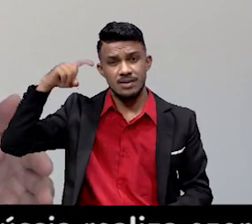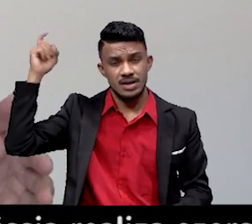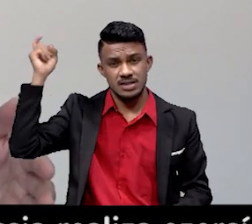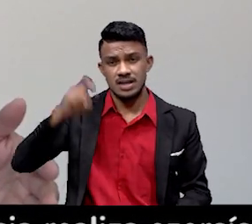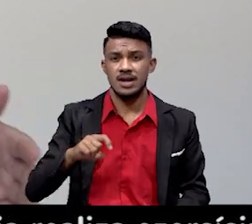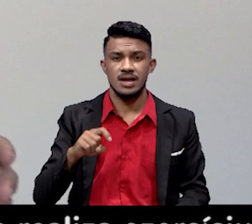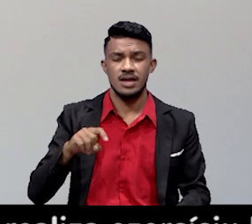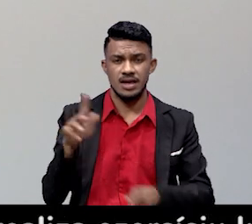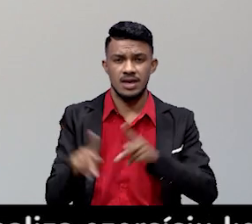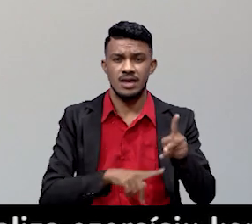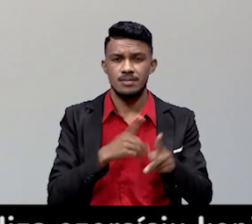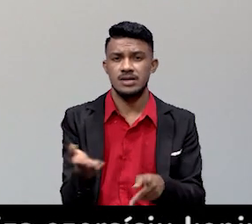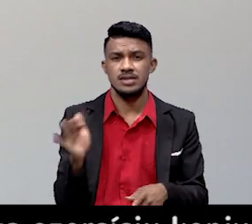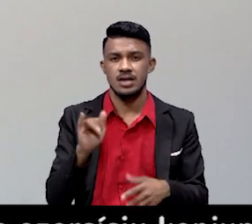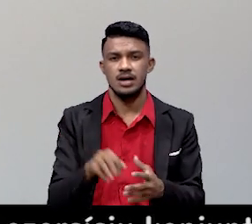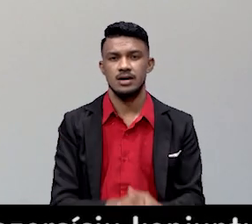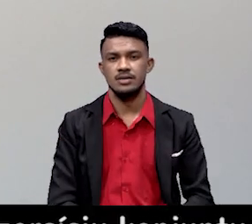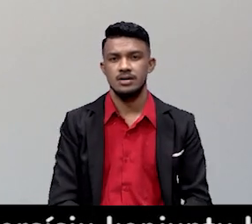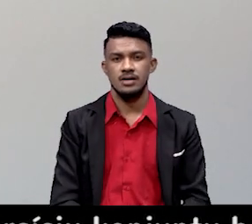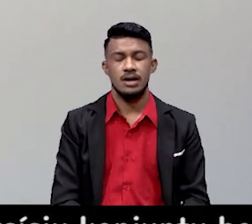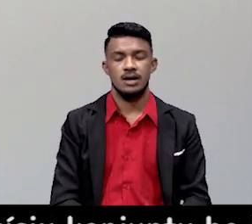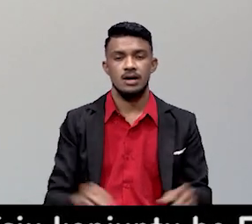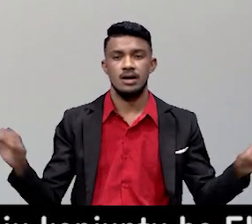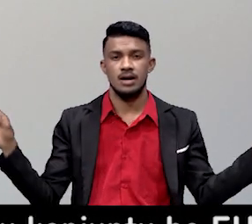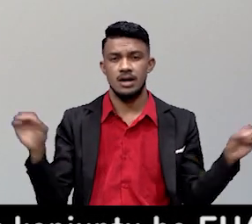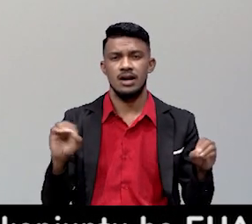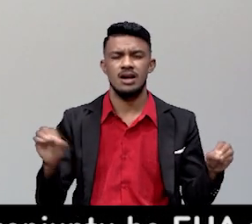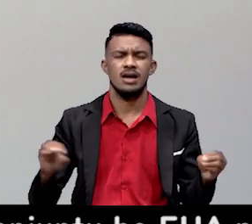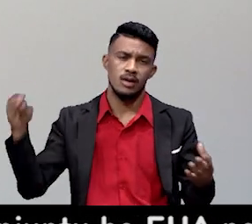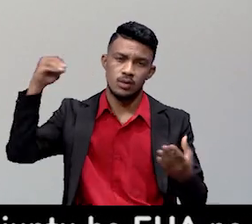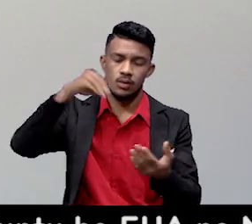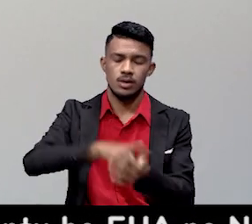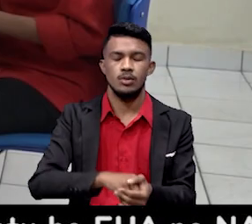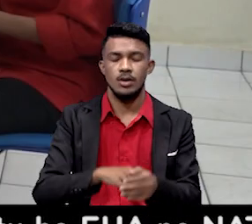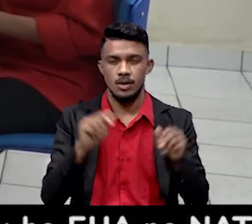cerebral agora, né? Lá, lá suficiente para ver,